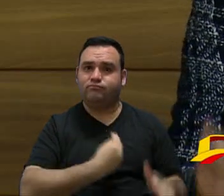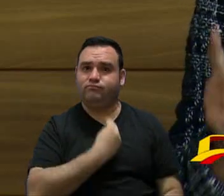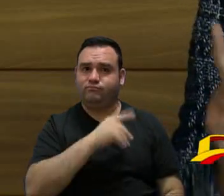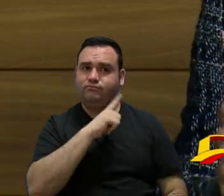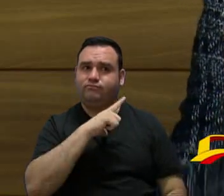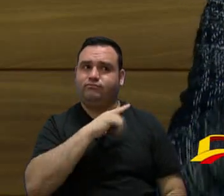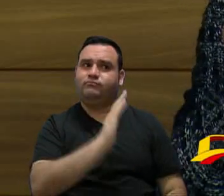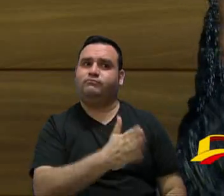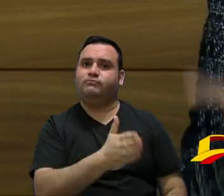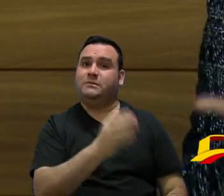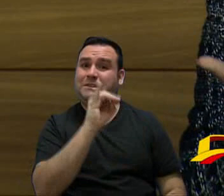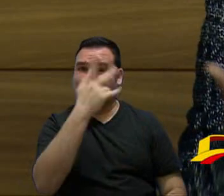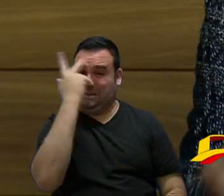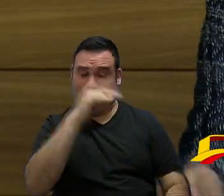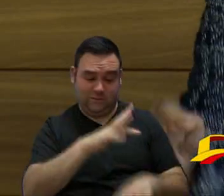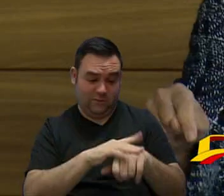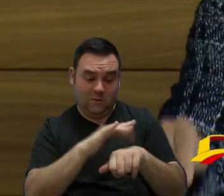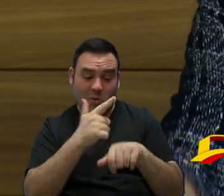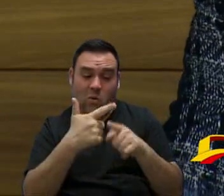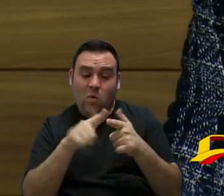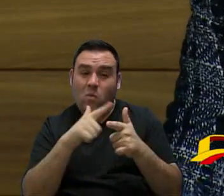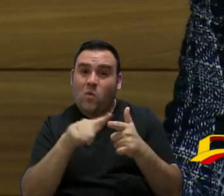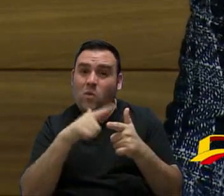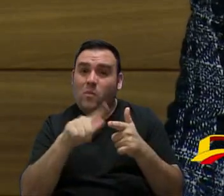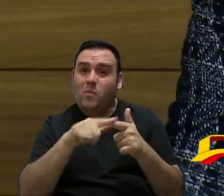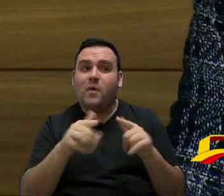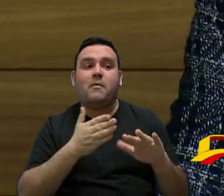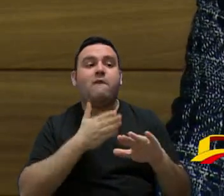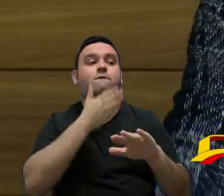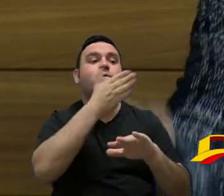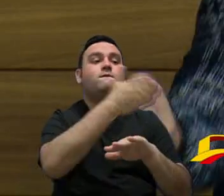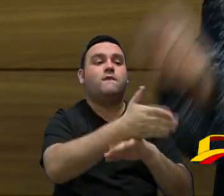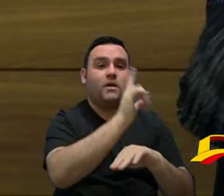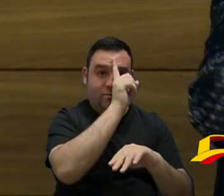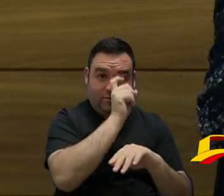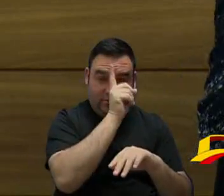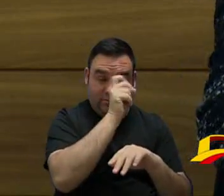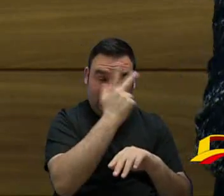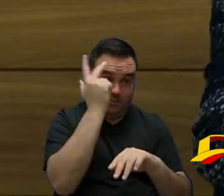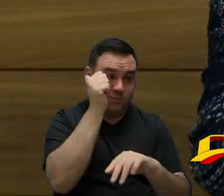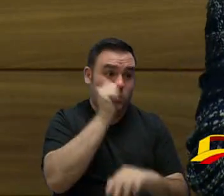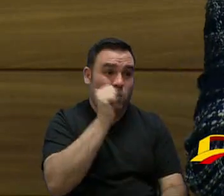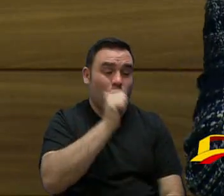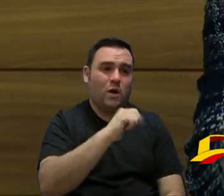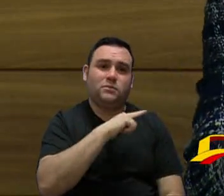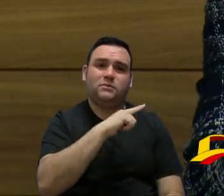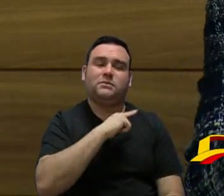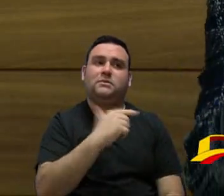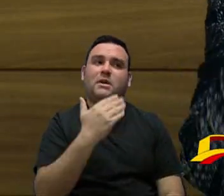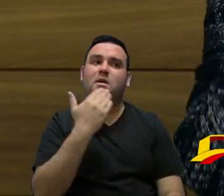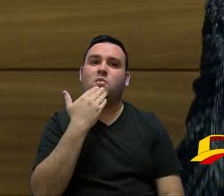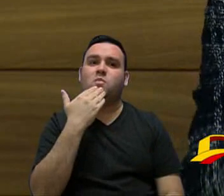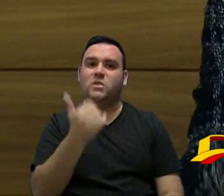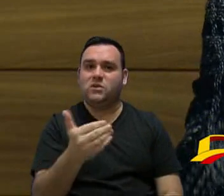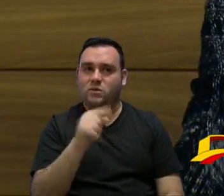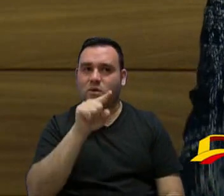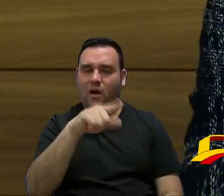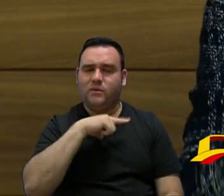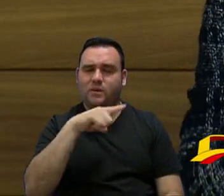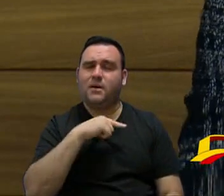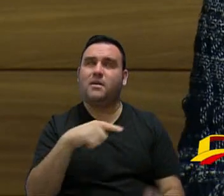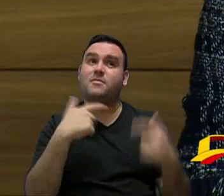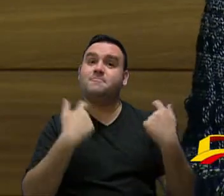se a paciente tem algum problema vai a unidade básica essa paciente já tem o pedido lá e